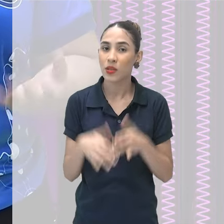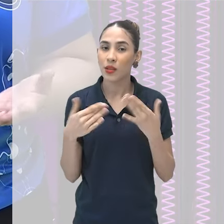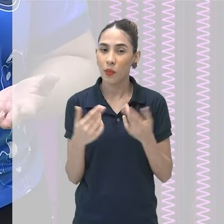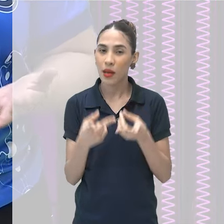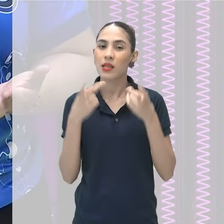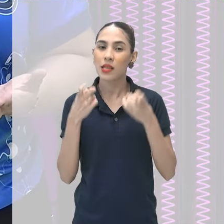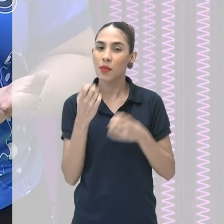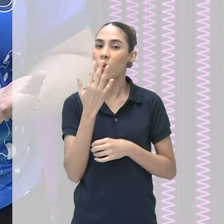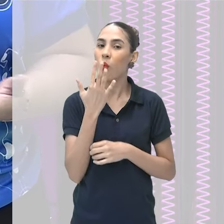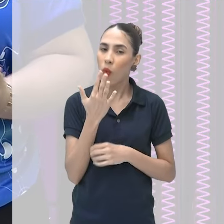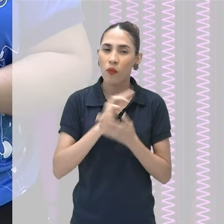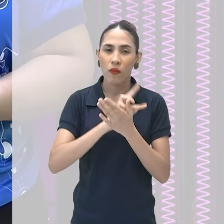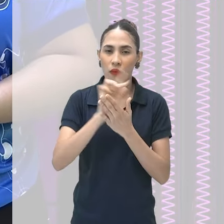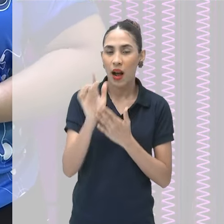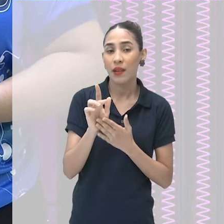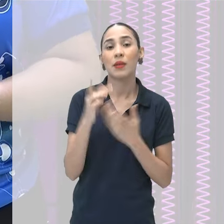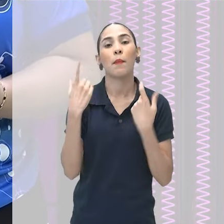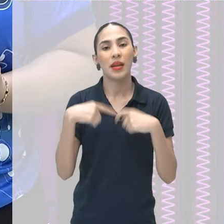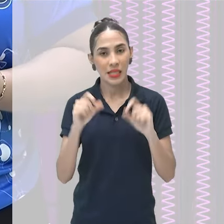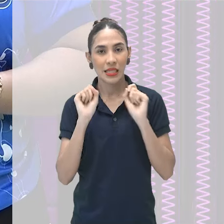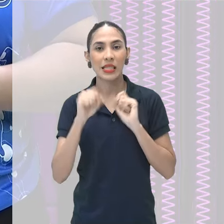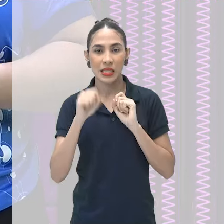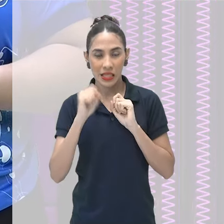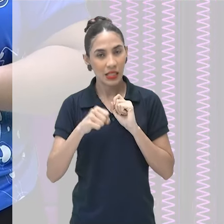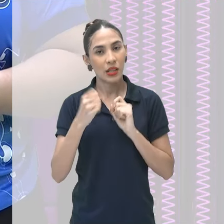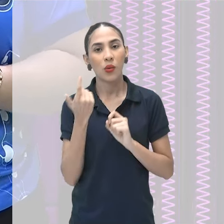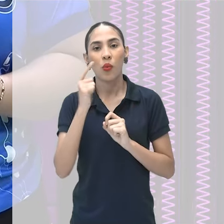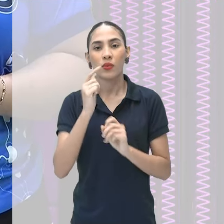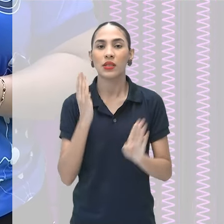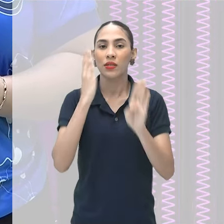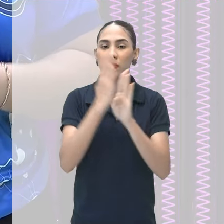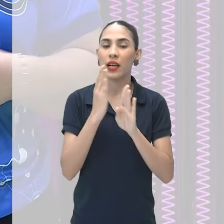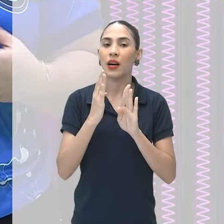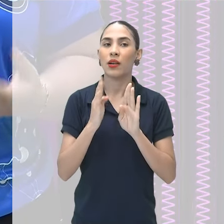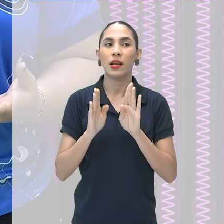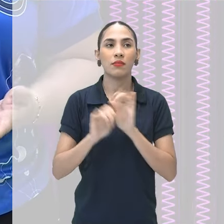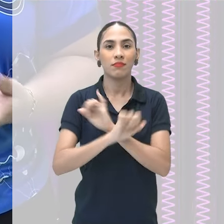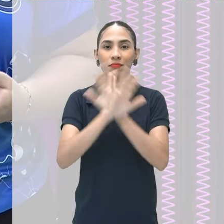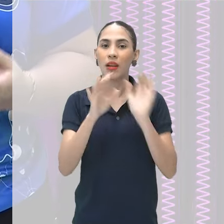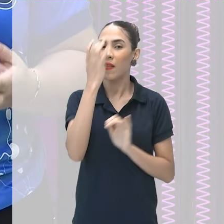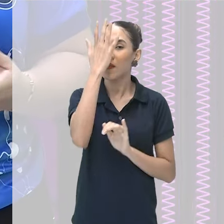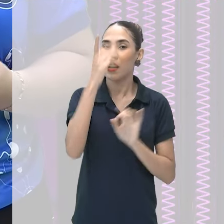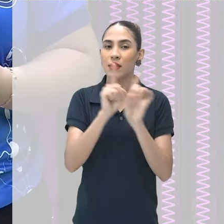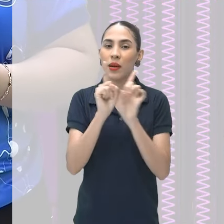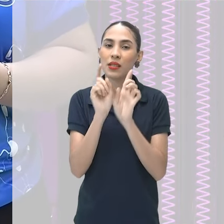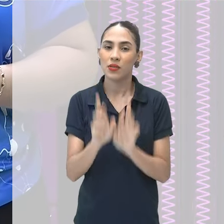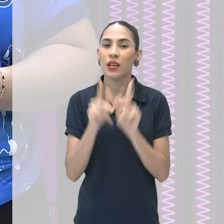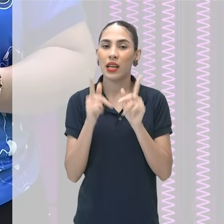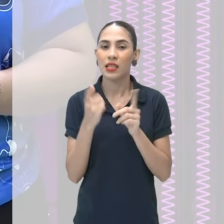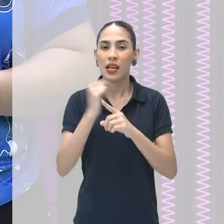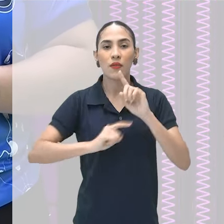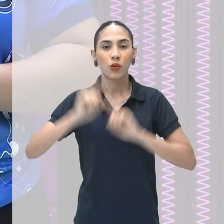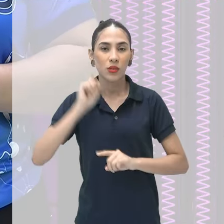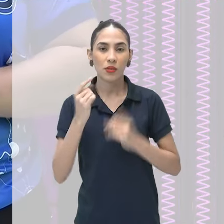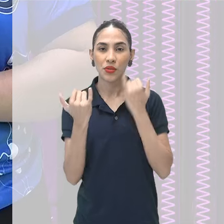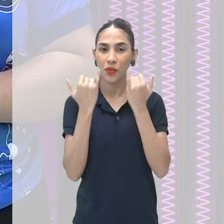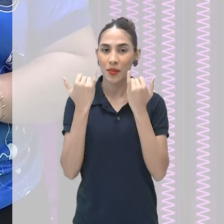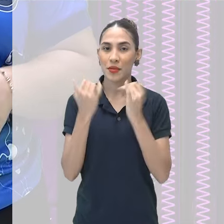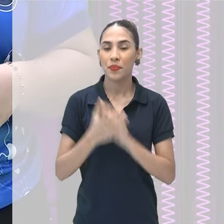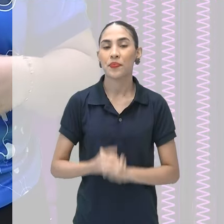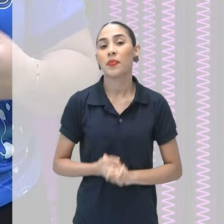estão coloridas, né? E isso é necessário para identificar de maneira mais fácil a diferença da evolução dos